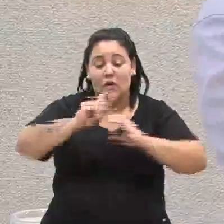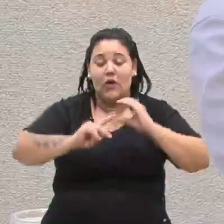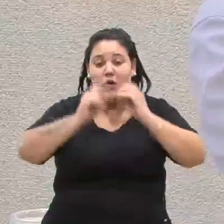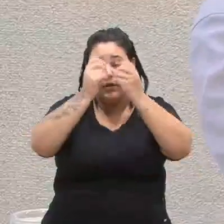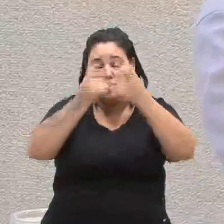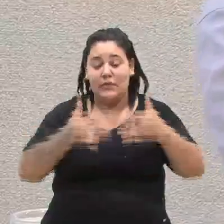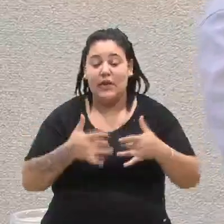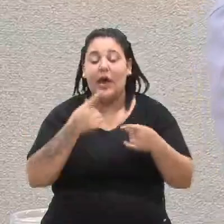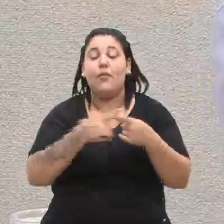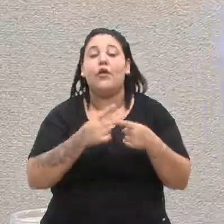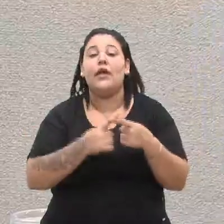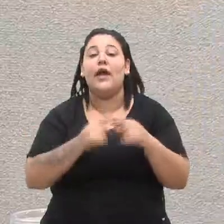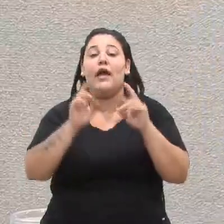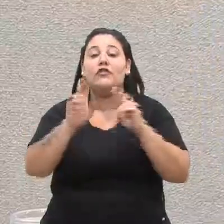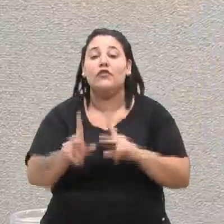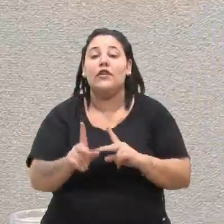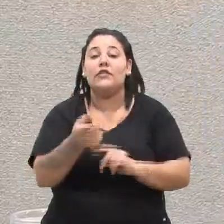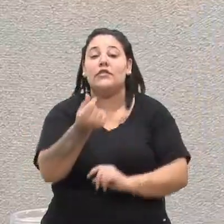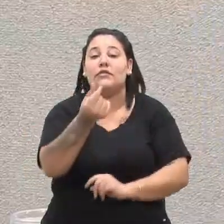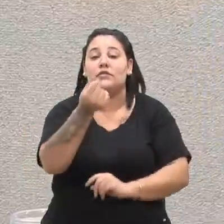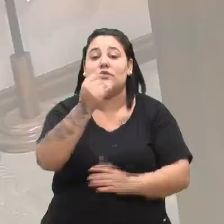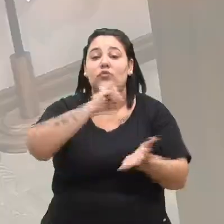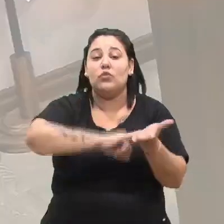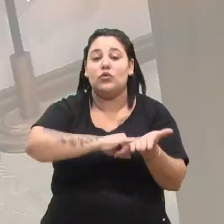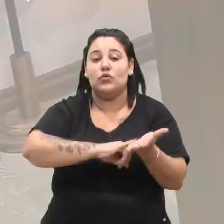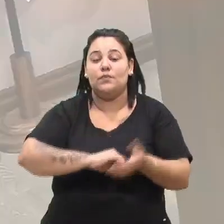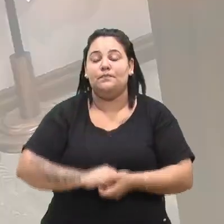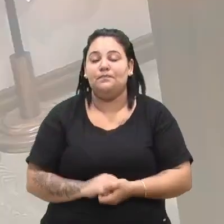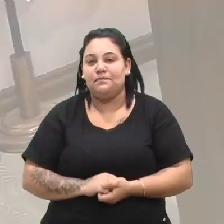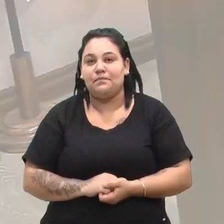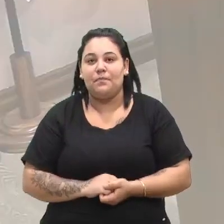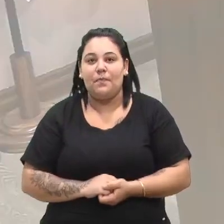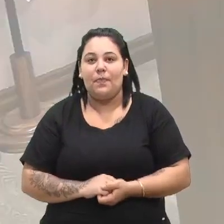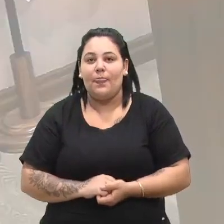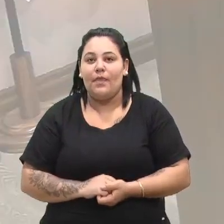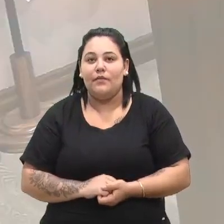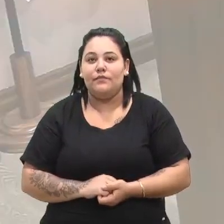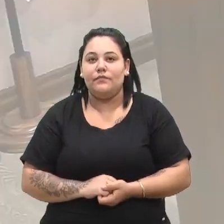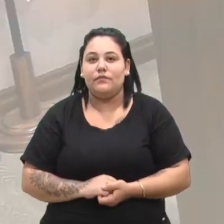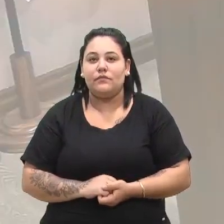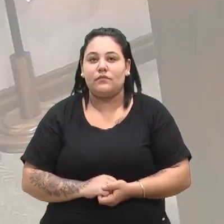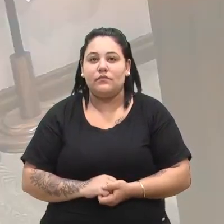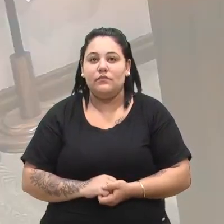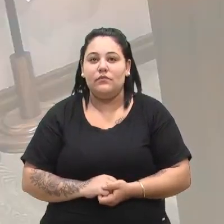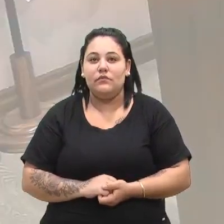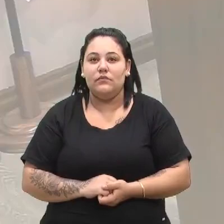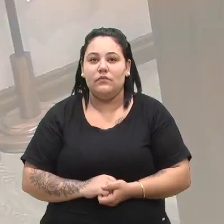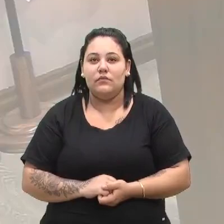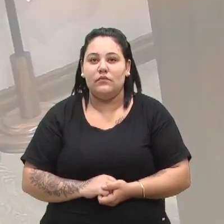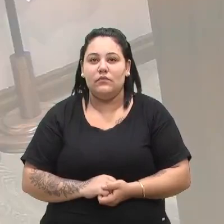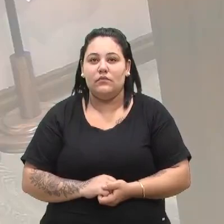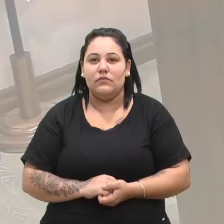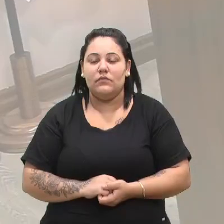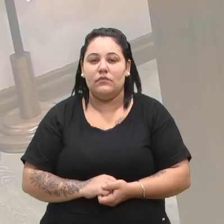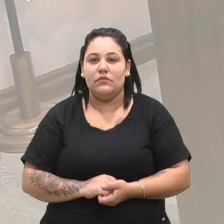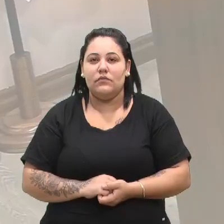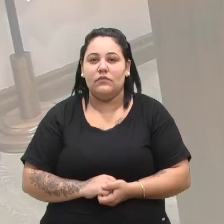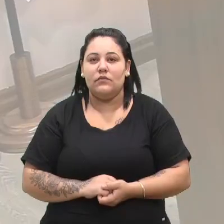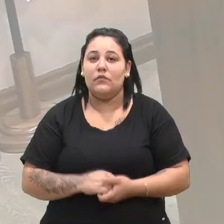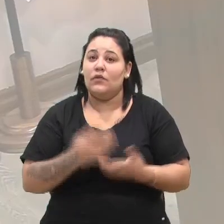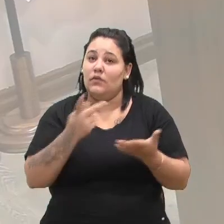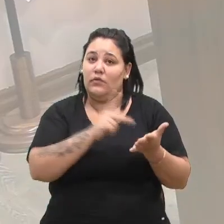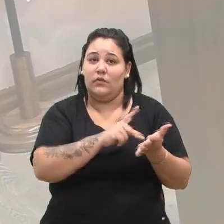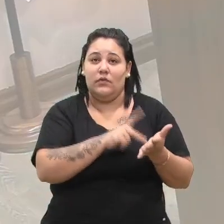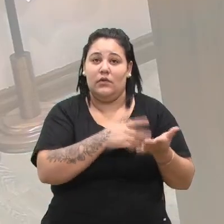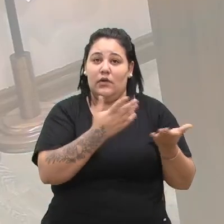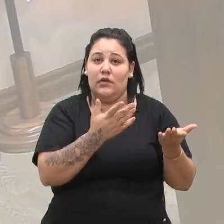que essa diferença de custo. Obrigado, velho. Pois é, nessa aí já passou até dos 2,5. Essa de Cerro da